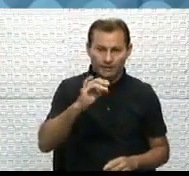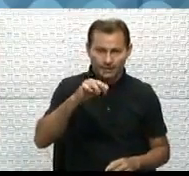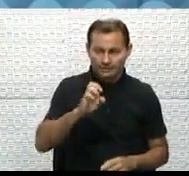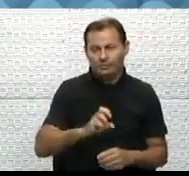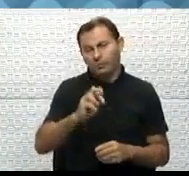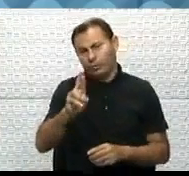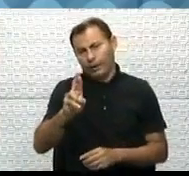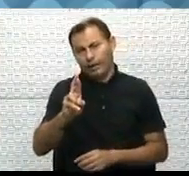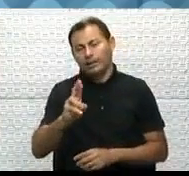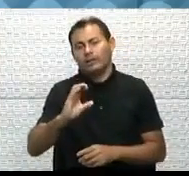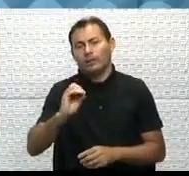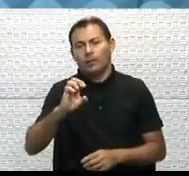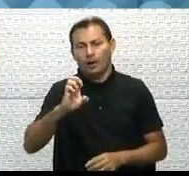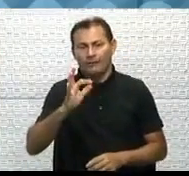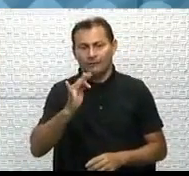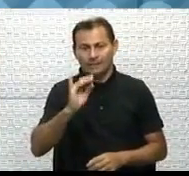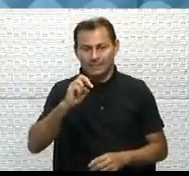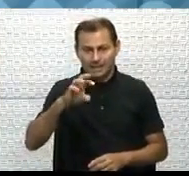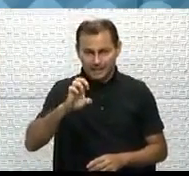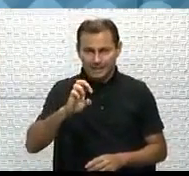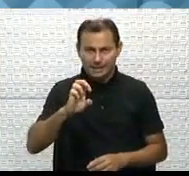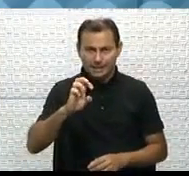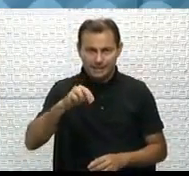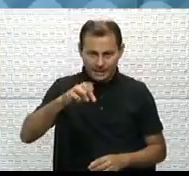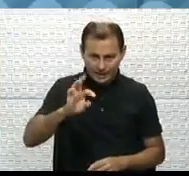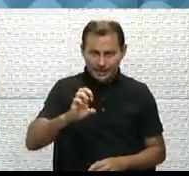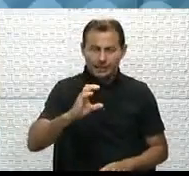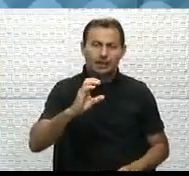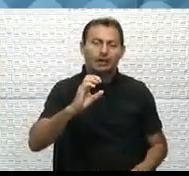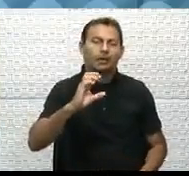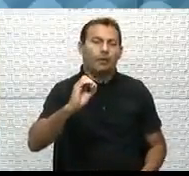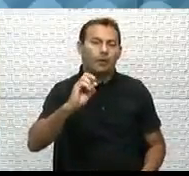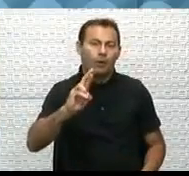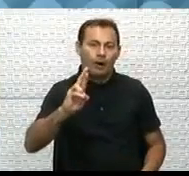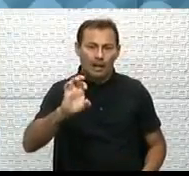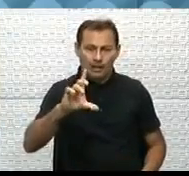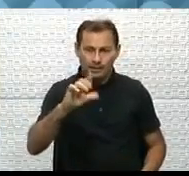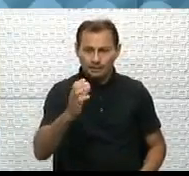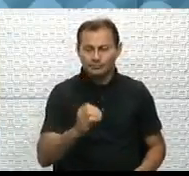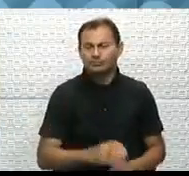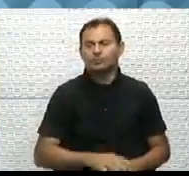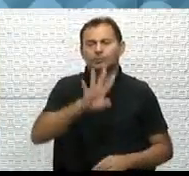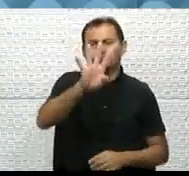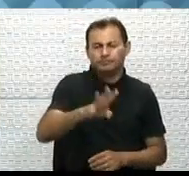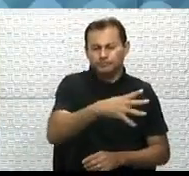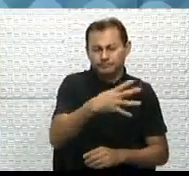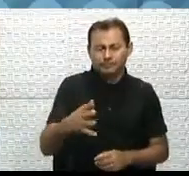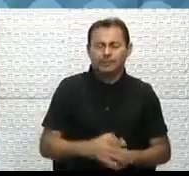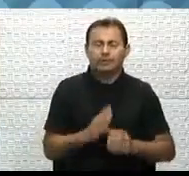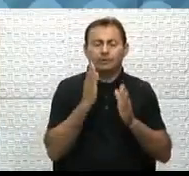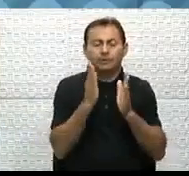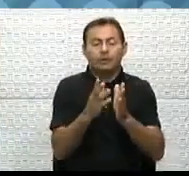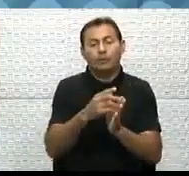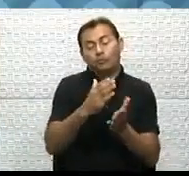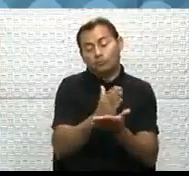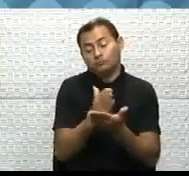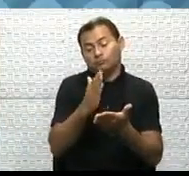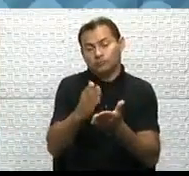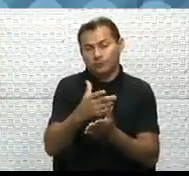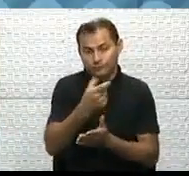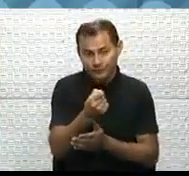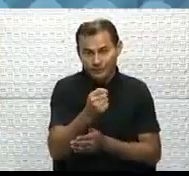E aí o R é o coeficiente de correlação. No Excel, também, mesma coisa. Eu trabalhei com uma parte dos 20 pares